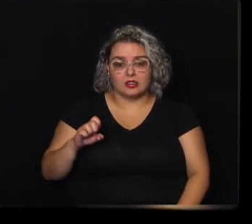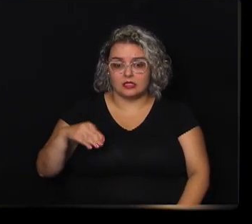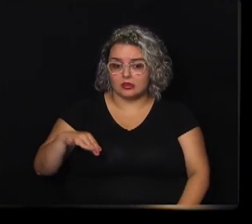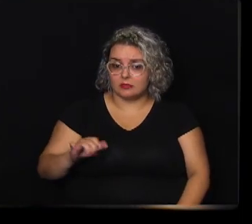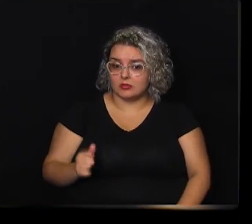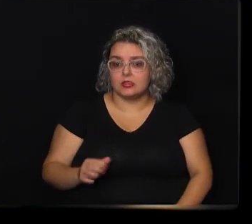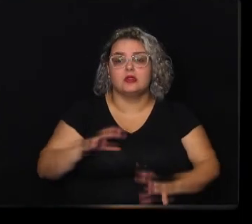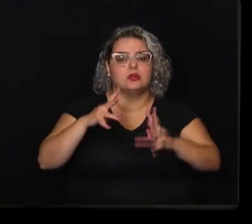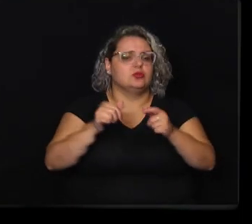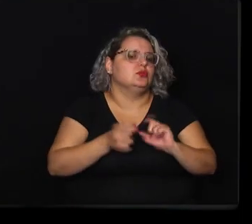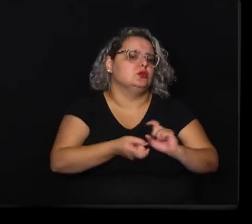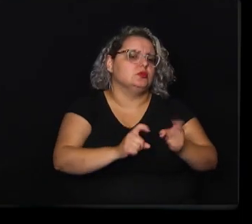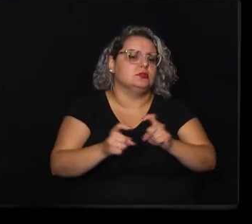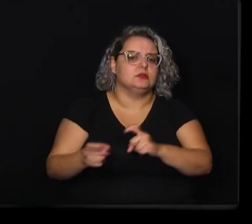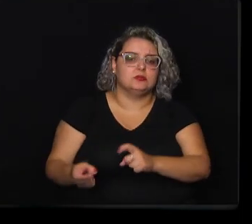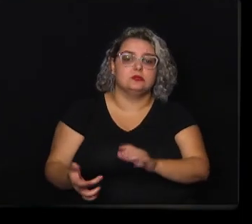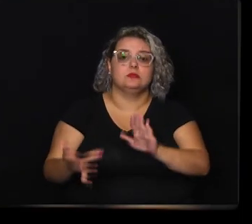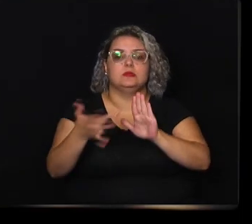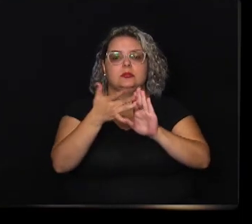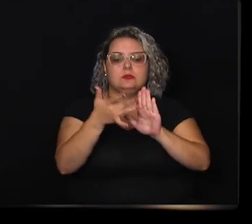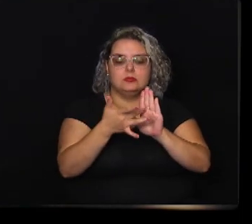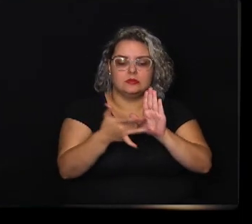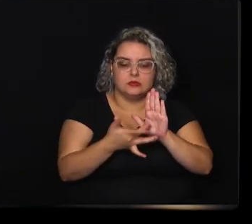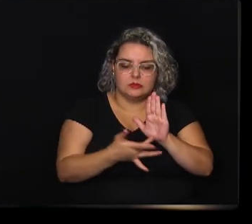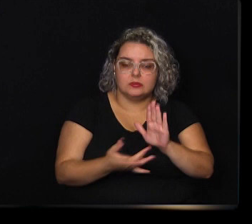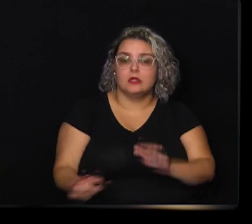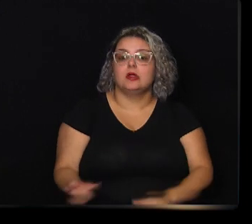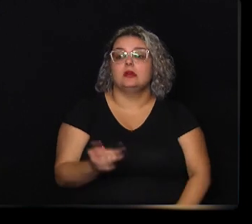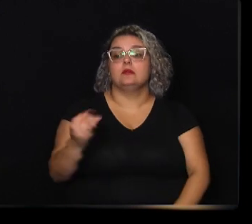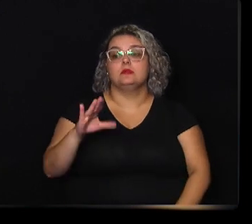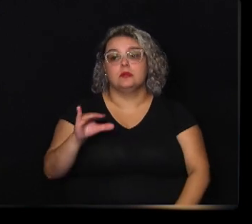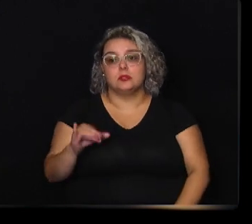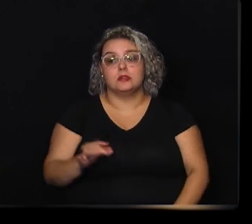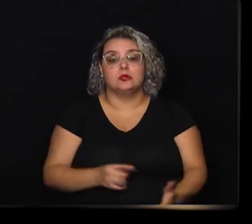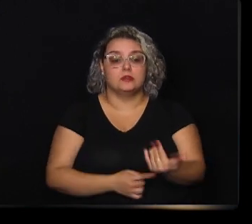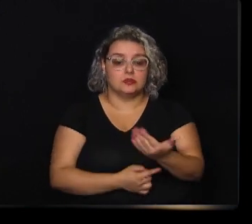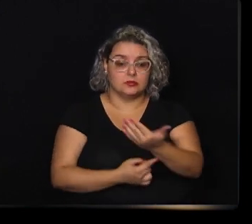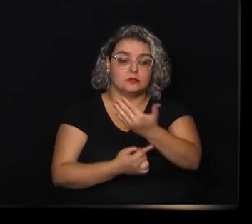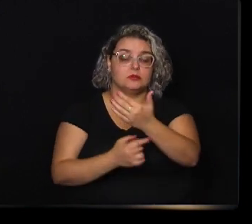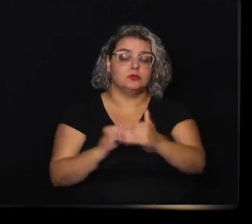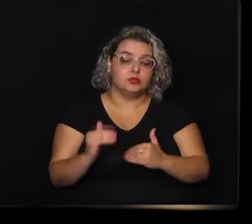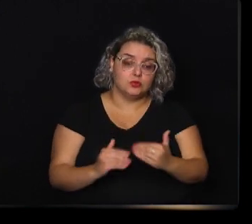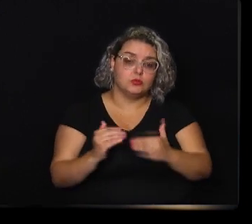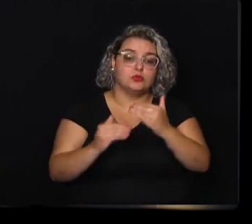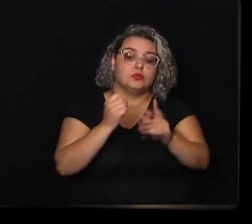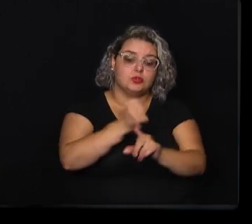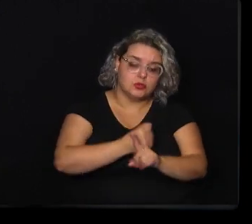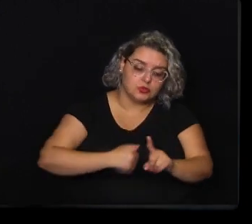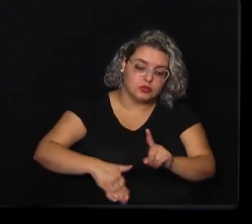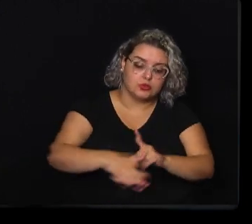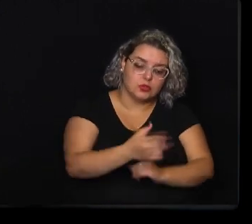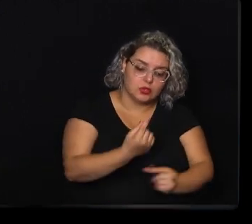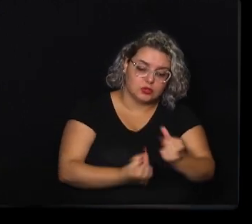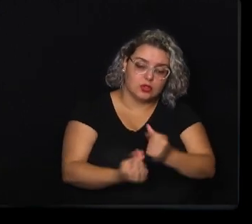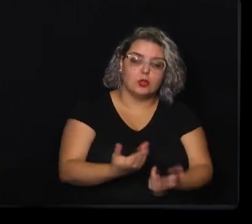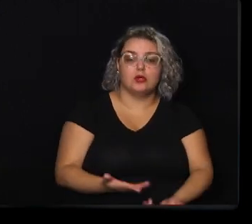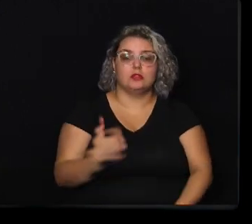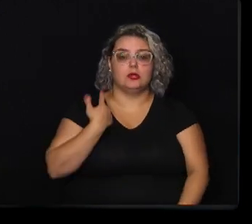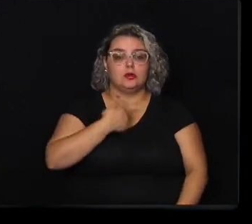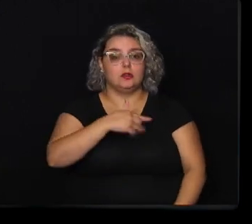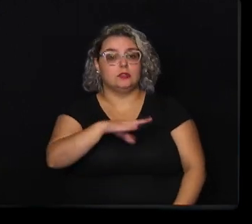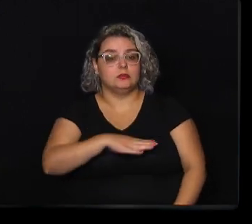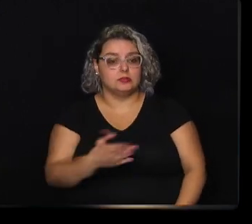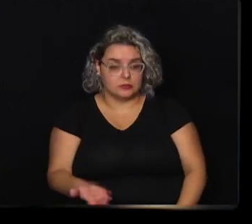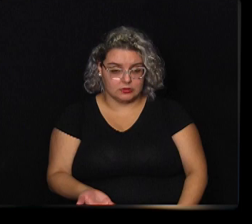reuniões foram para pautar a importância da ciência e da tecnologia no desenvolvimento socioeconômico da nossa cidade.